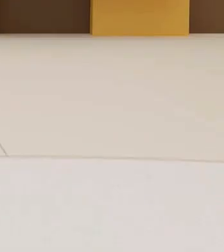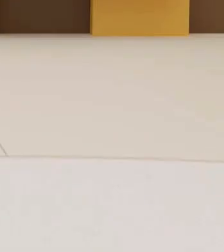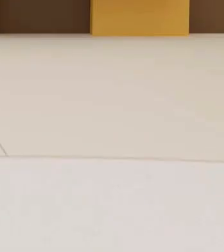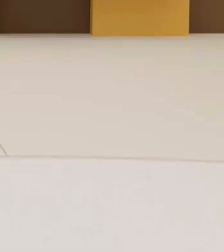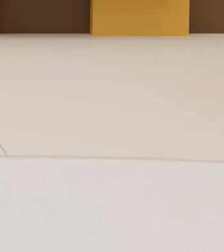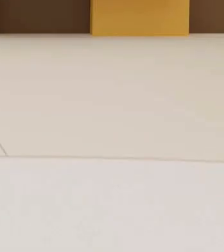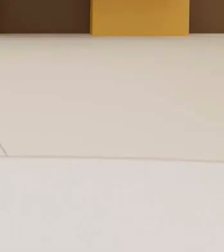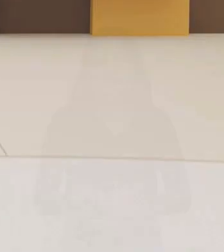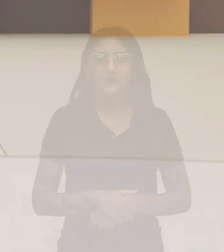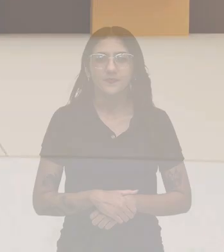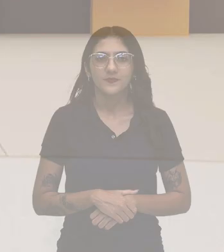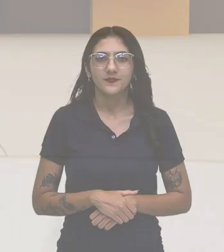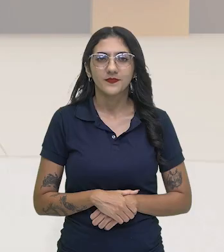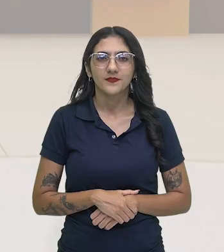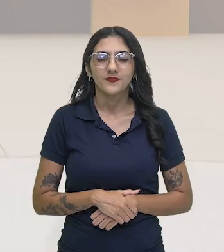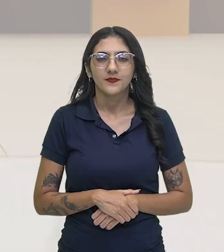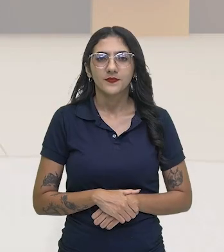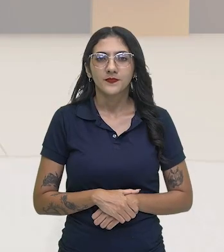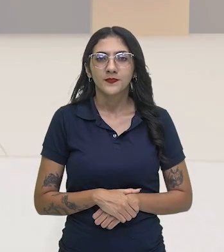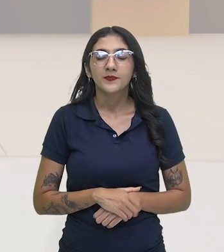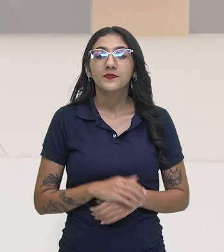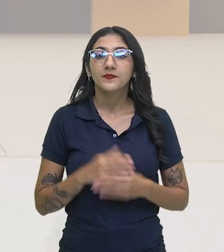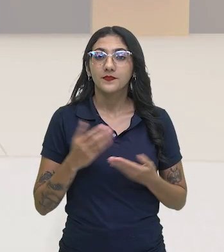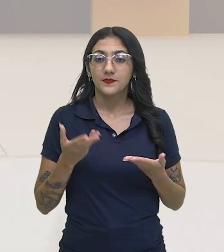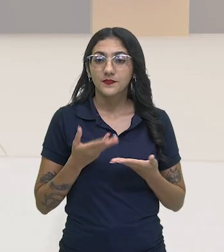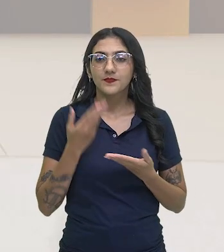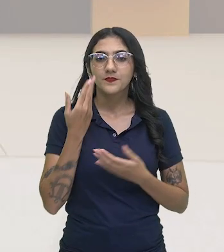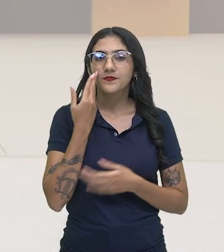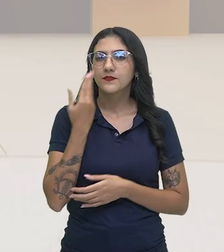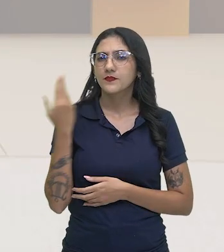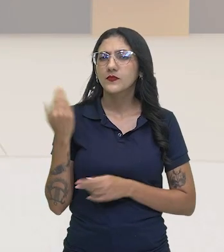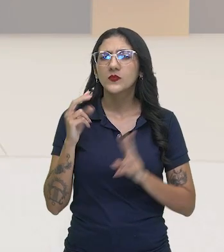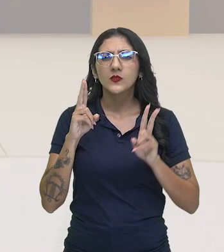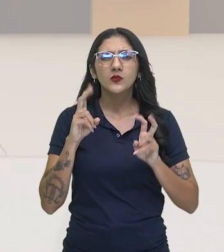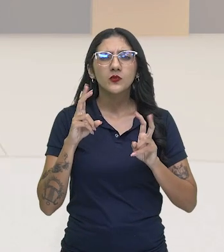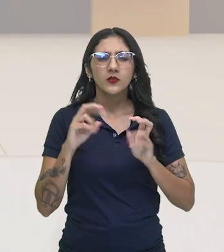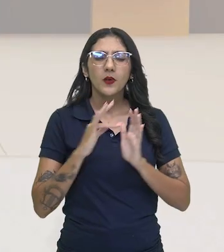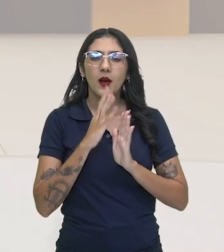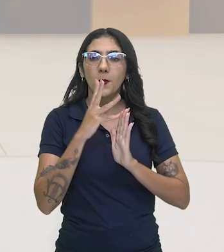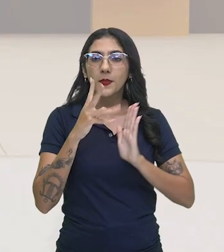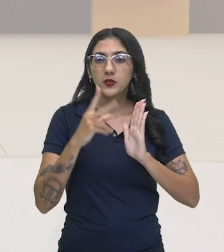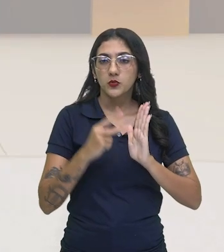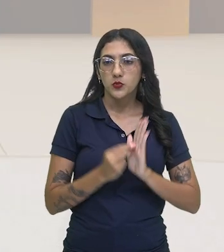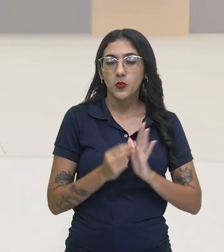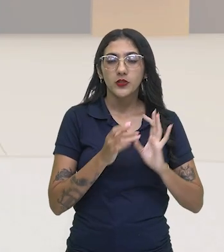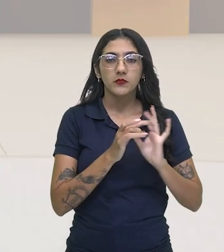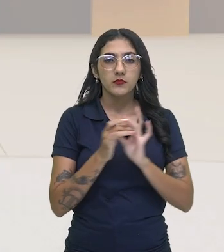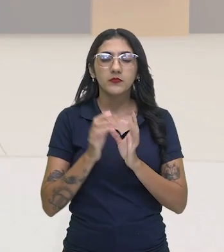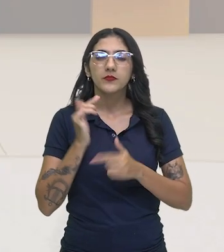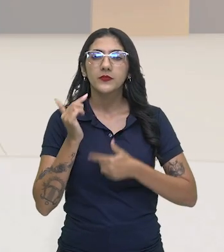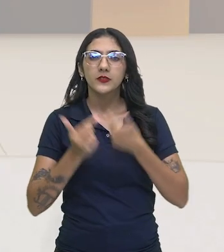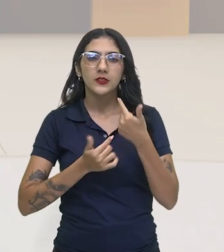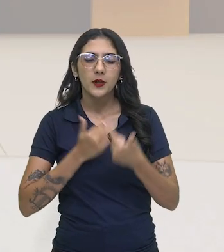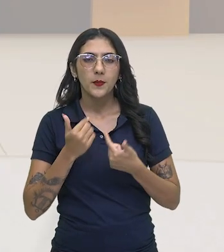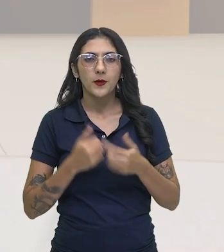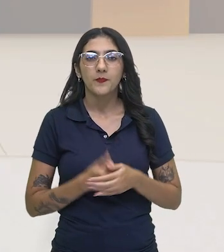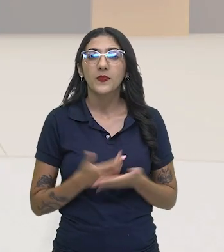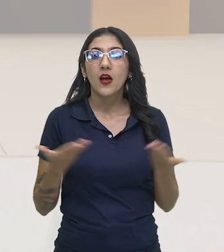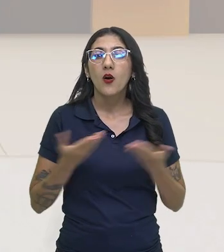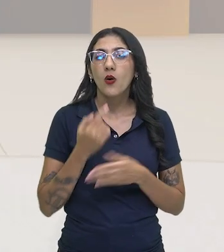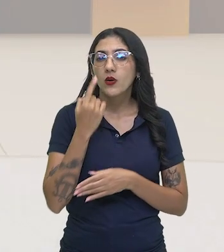Bem, outro cenário agora, vocês podem observar aqui, o título é Amazônia e Trabalho e a área